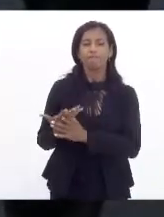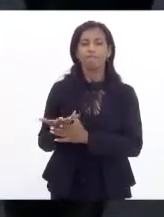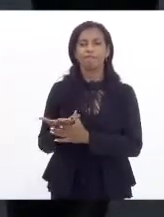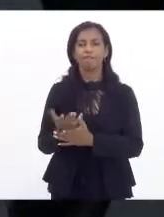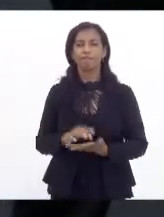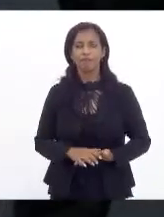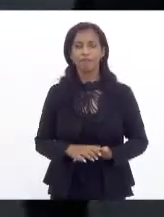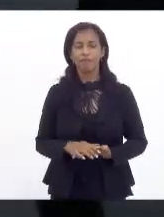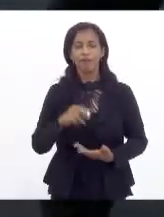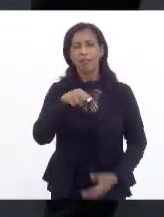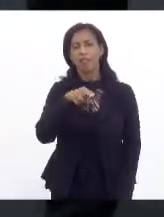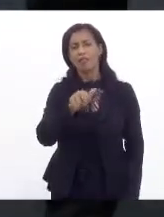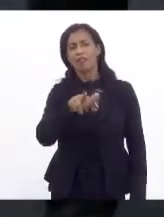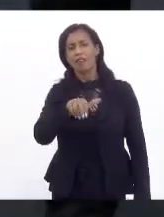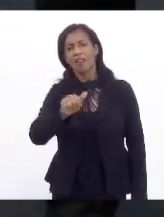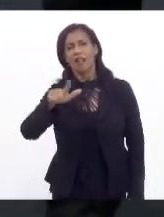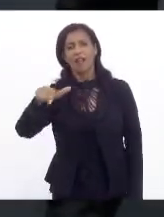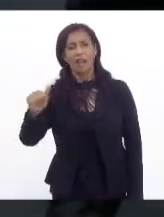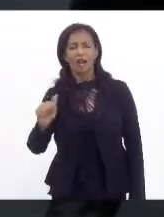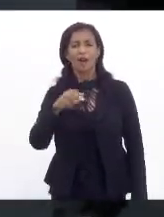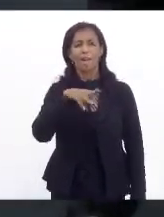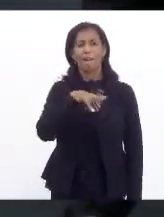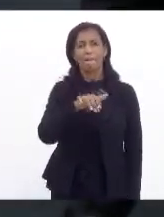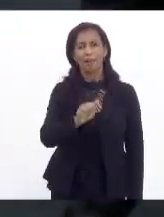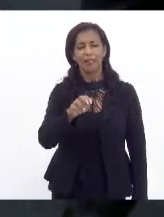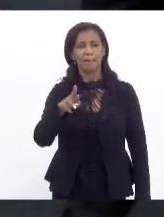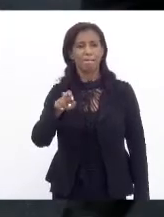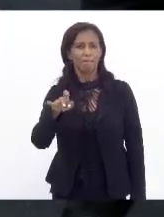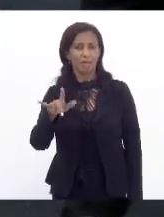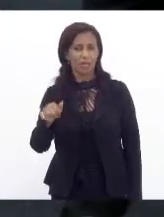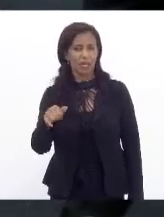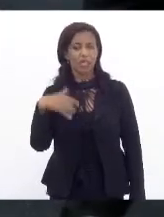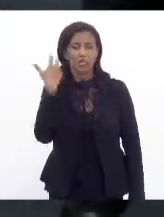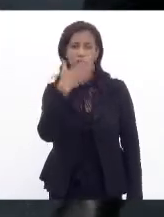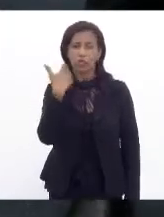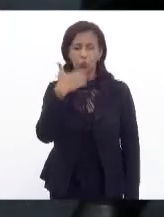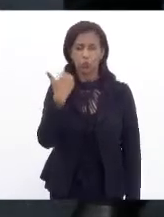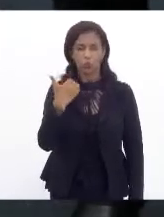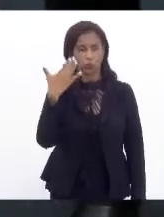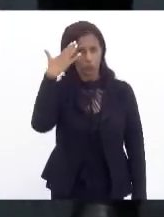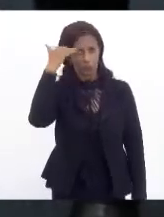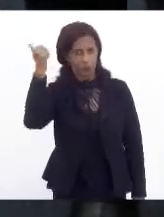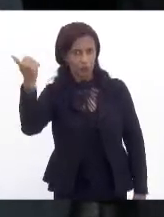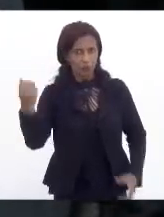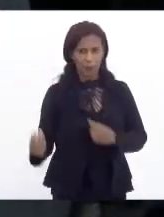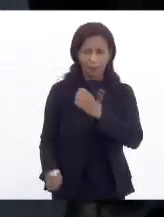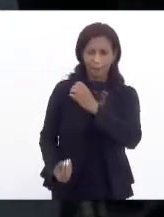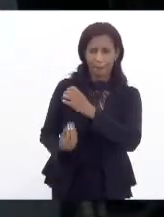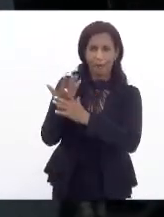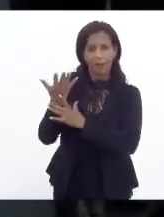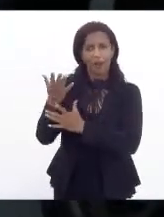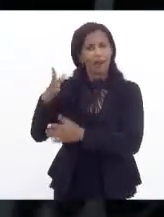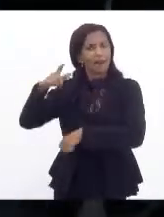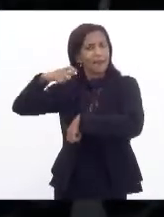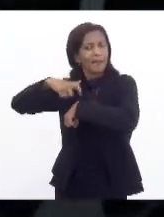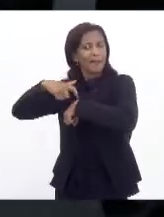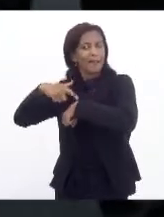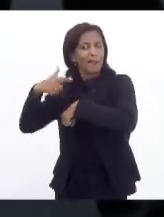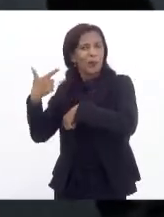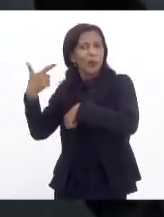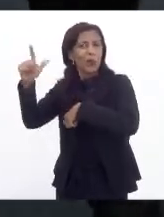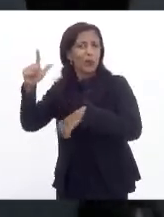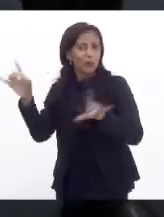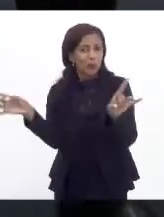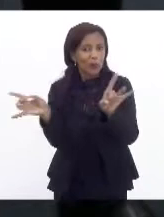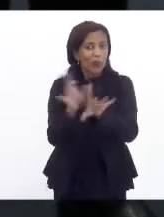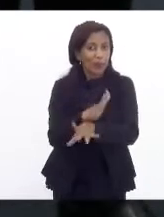E Nara Leão, Maria Bethânia, grandes nomes da música popular brasileira, algumas que surgiam naquele momento, outros já